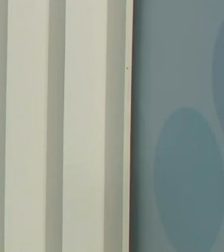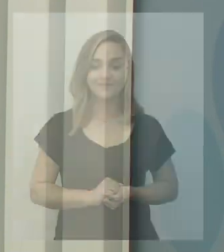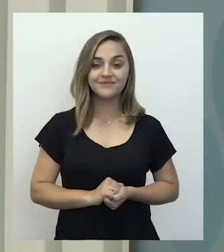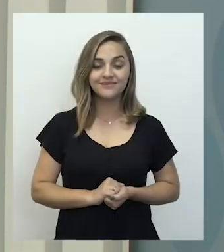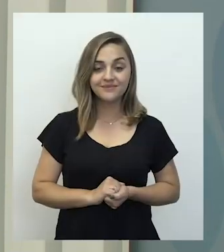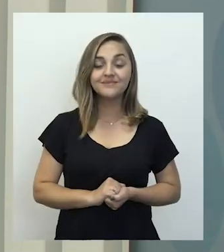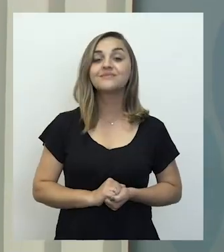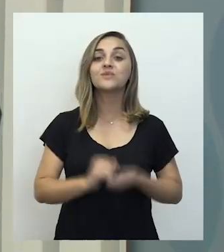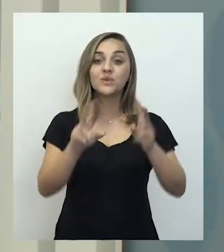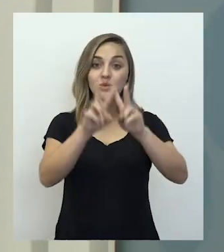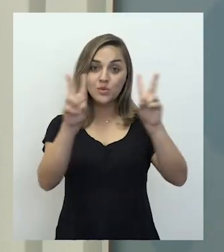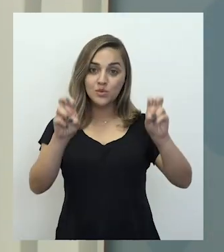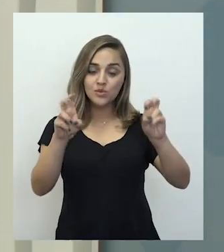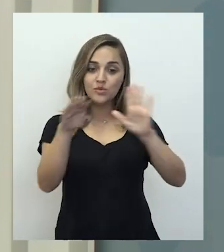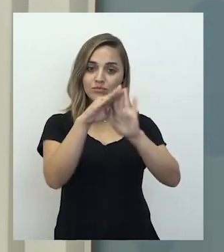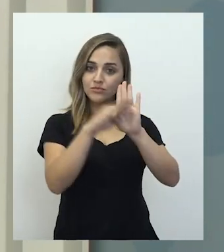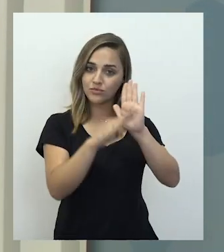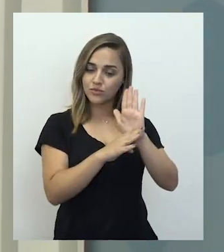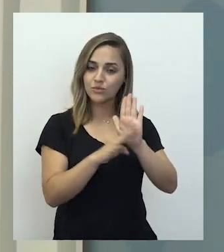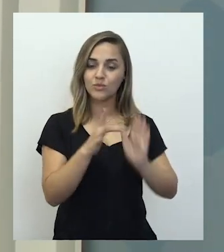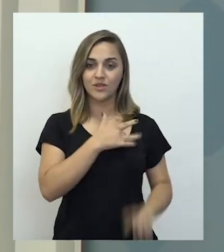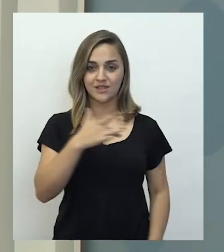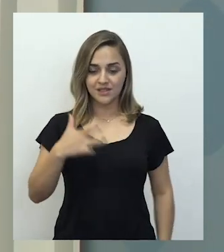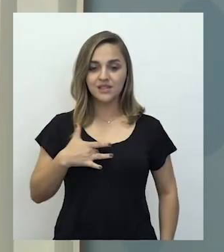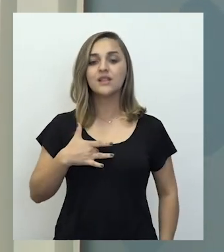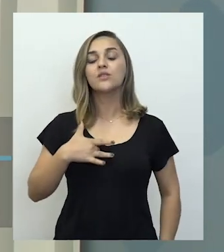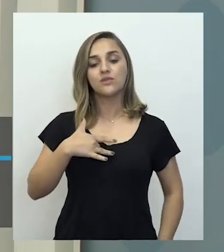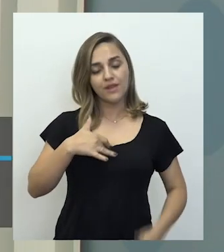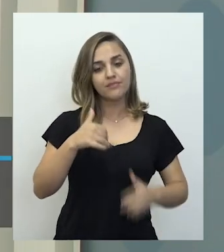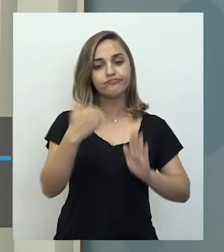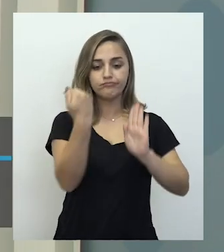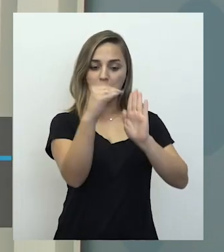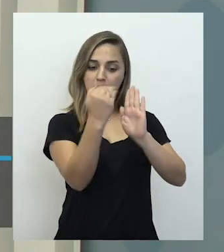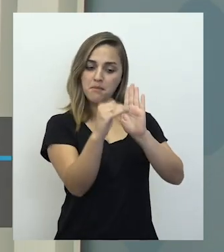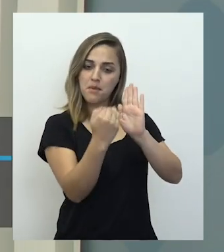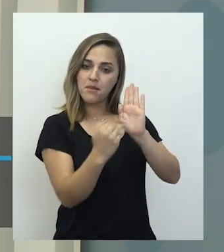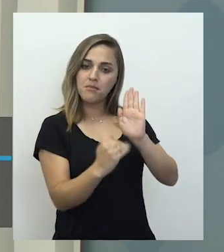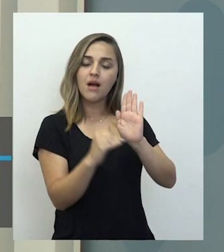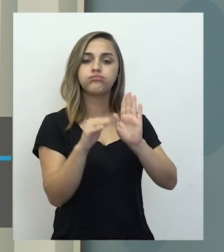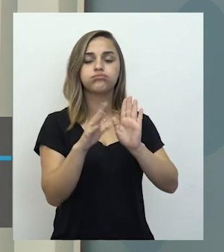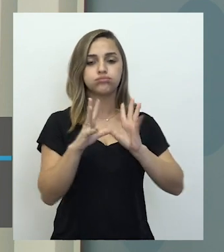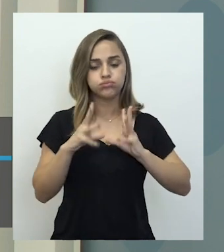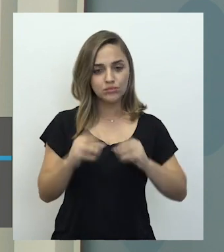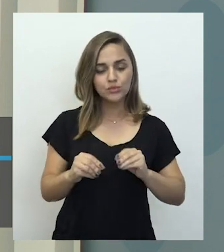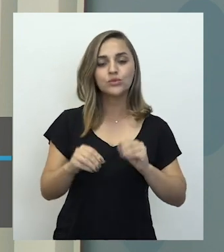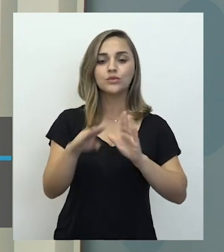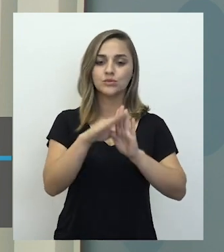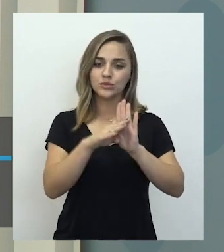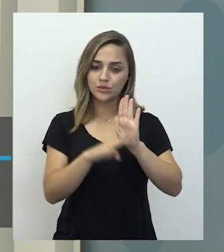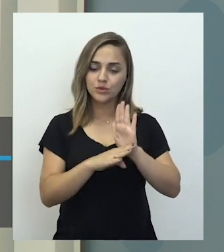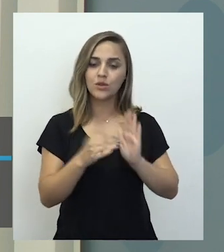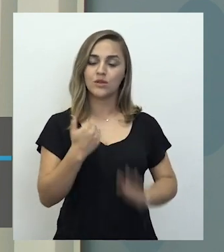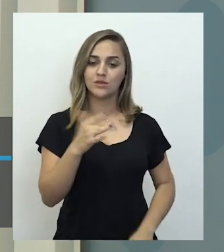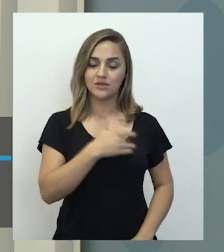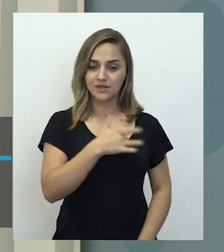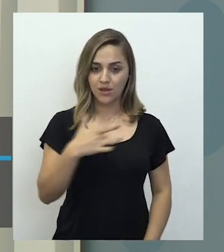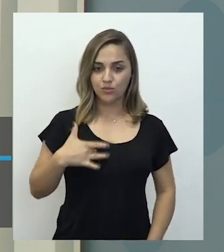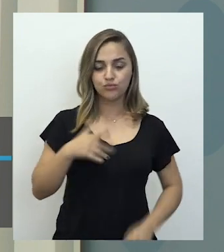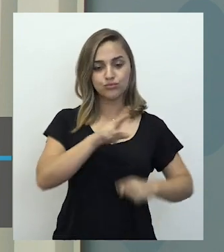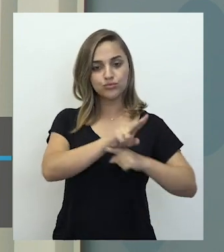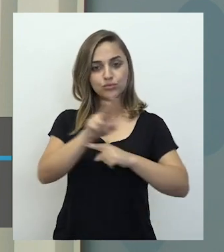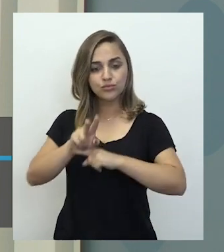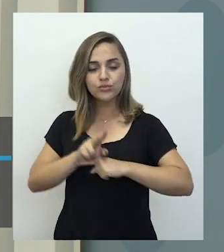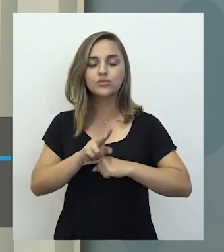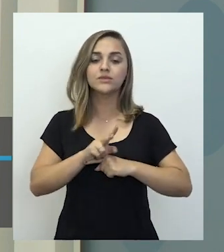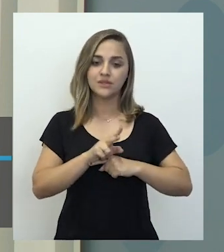Em relação aos protocolos de saúde, é o que estão falando. Seguirão todos os protocolos de saúde, sobre os cuidados de saúde. Então, é o que